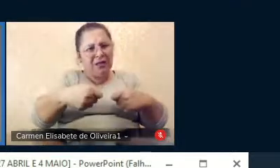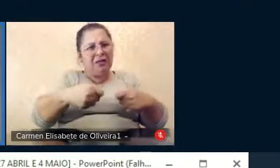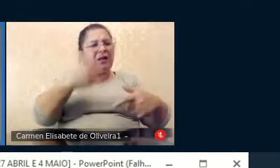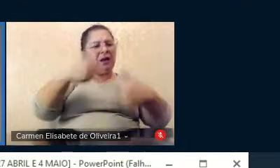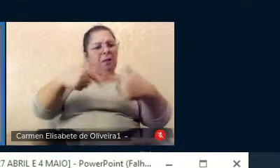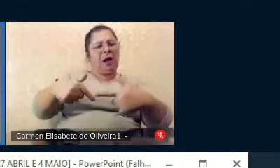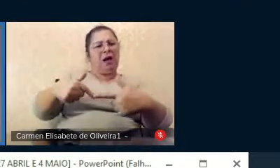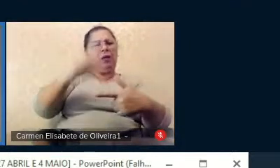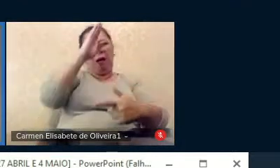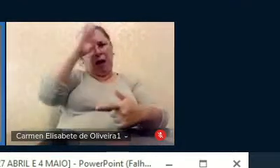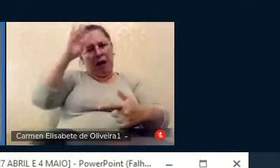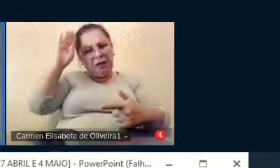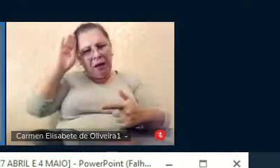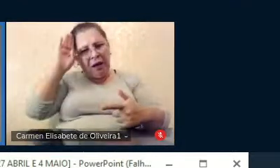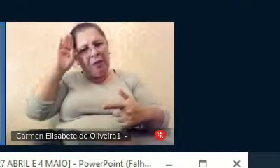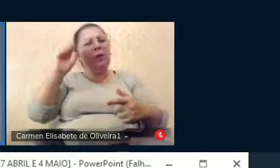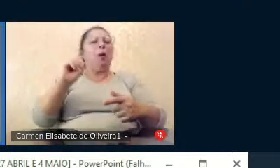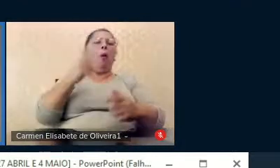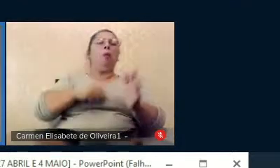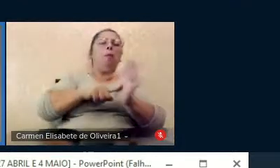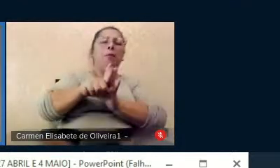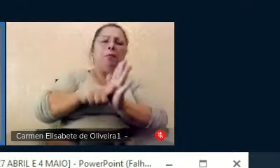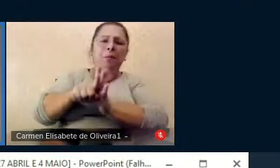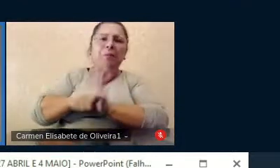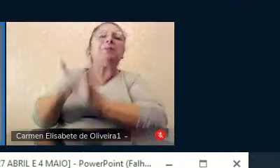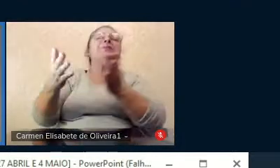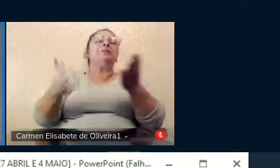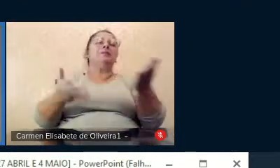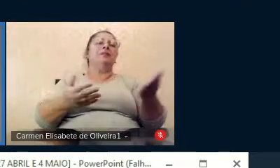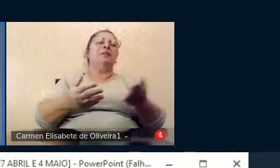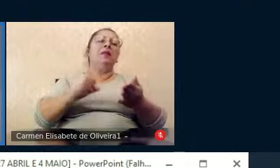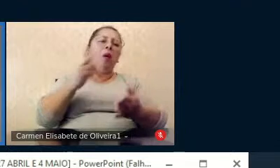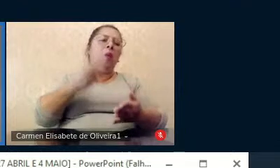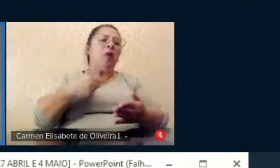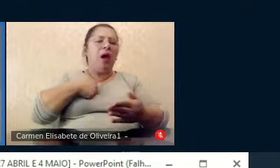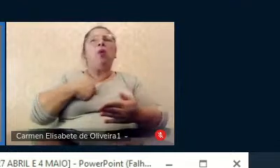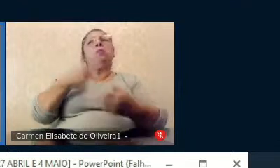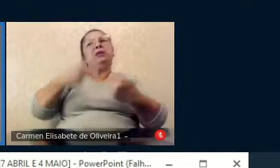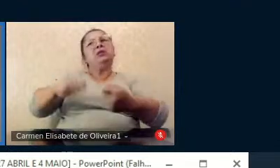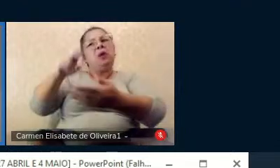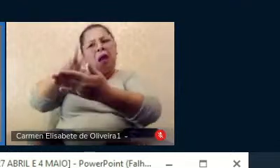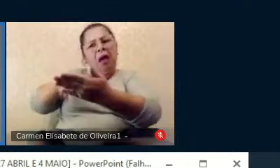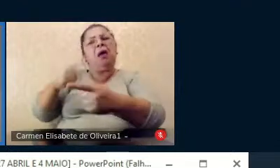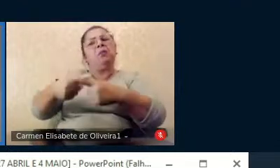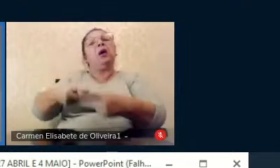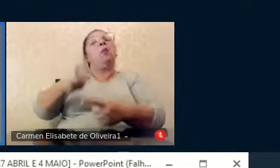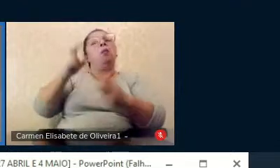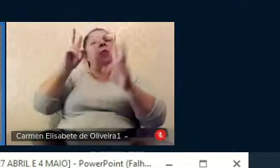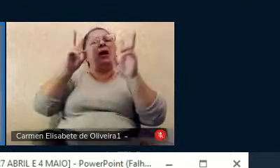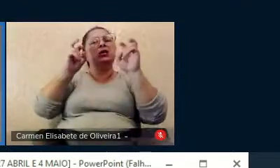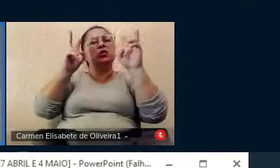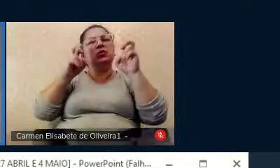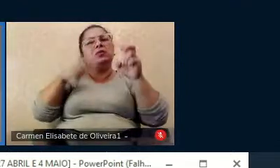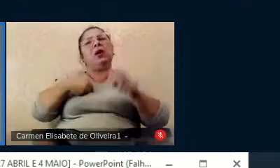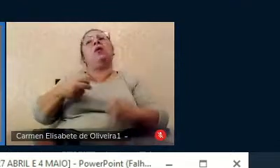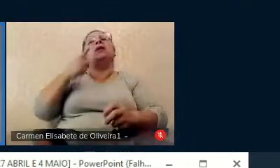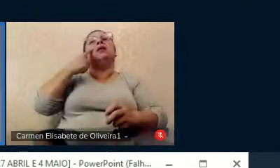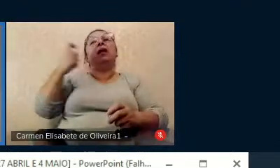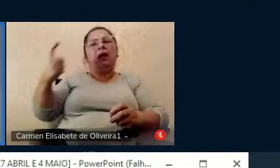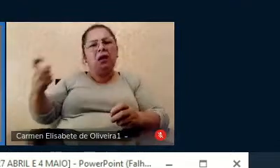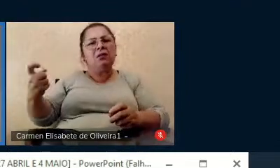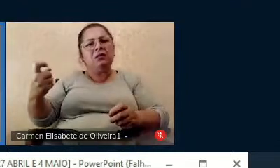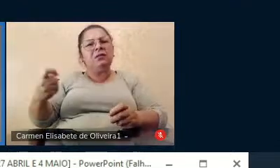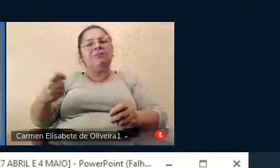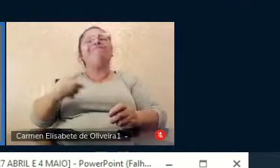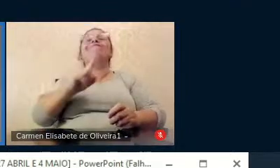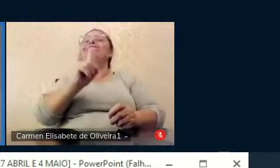trabalho acadêmico, ou porque eu busquei para ler porque é um tema que me interessa, né? Vocês vão ver que tem diferentes